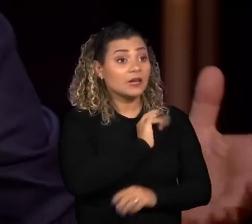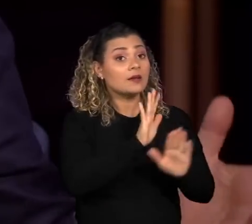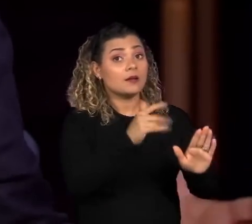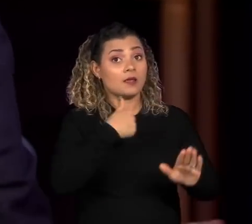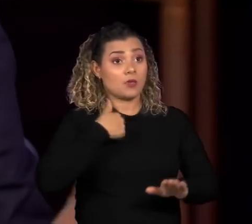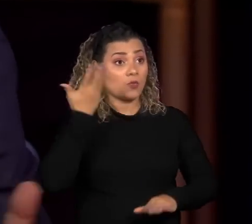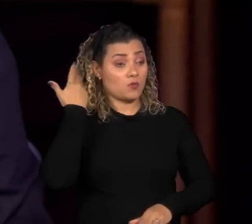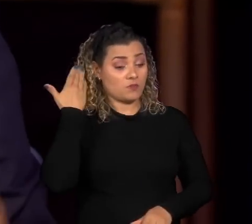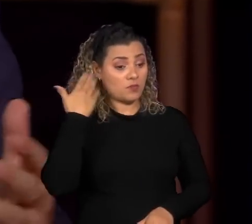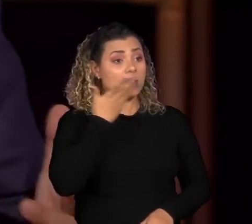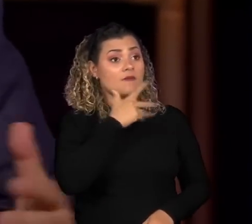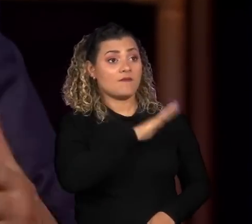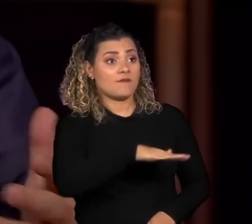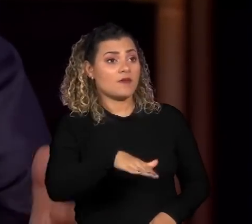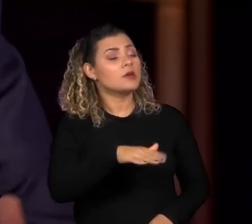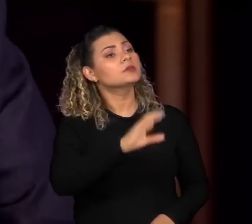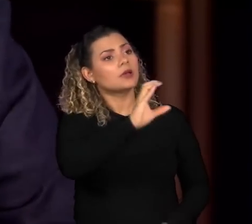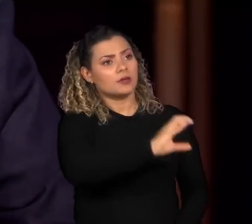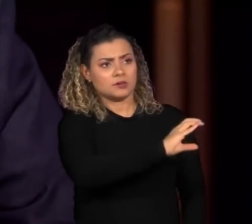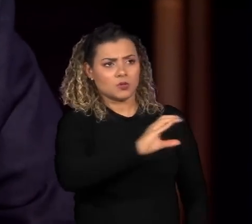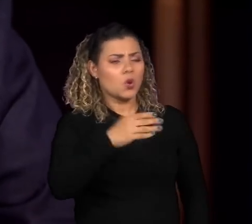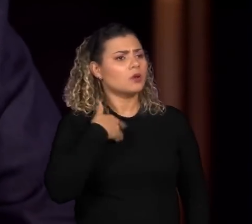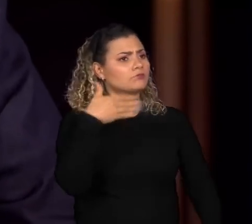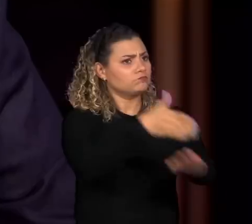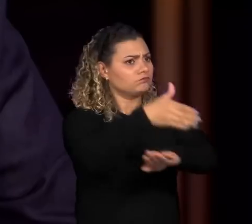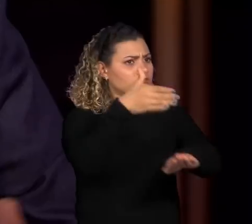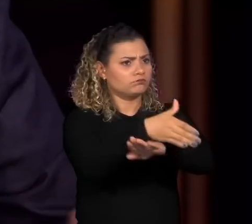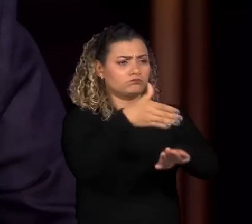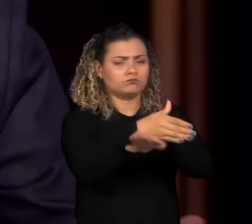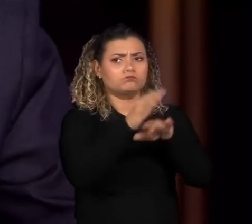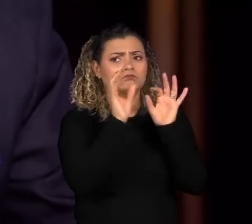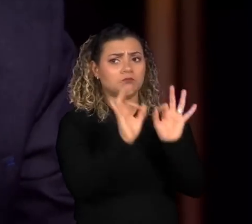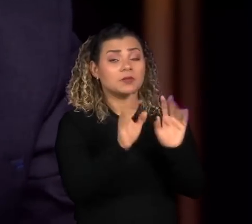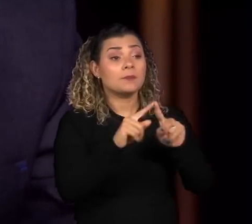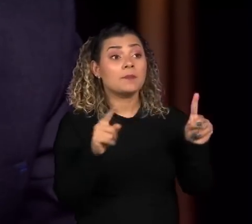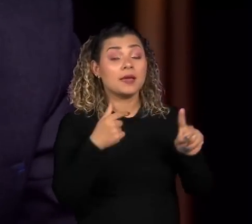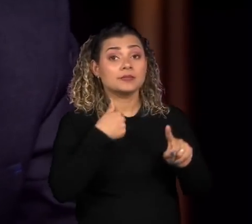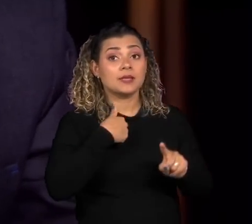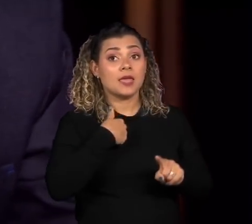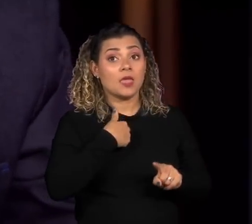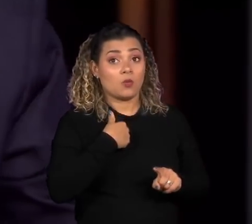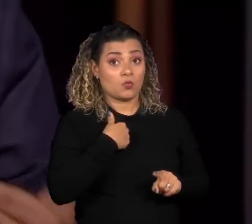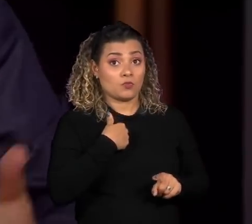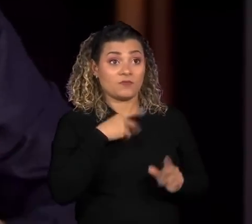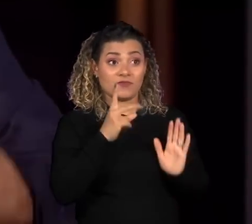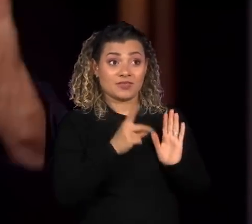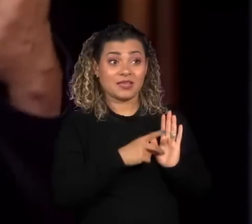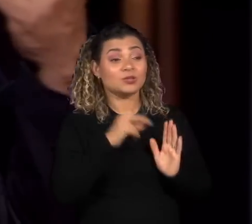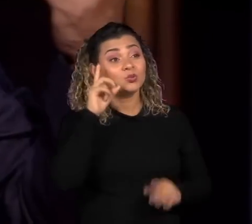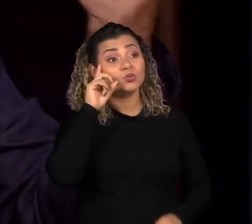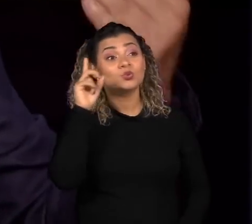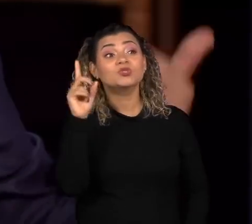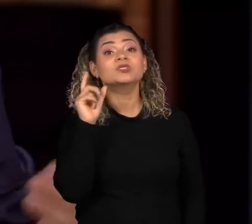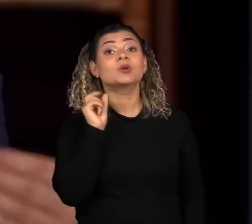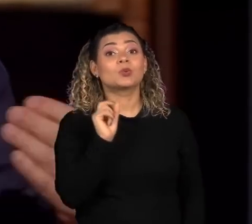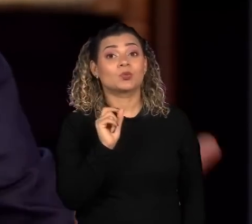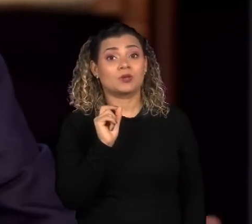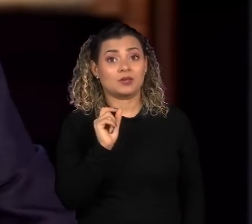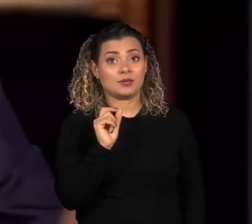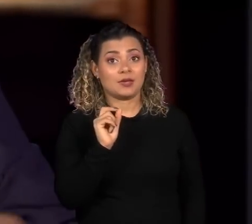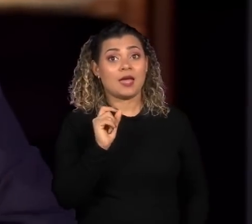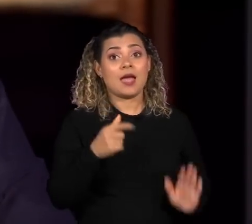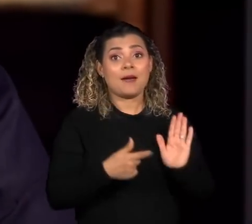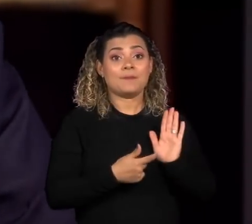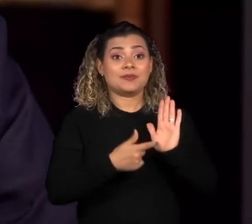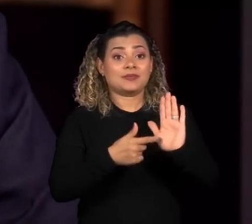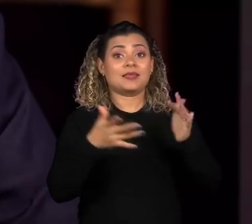uma infância católica e tal, catecismo e tal, só que eu fui rir no dia de apresentar